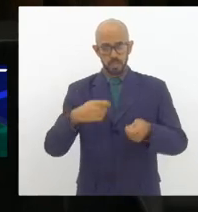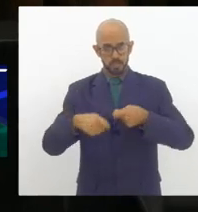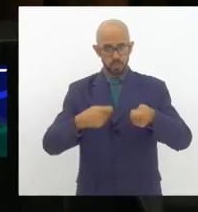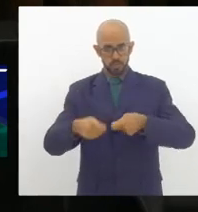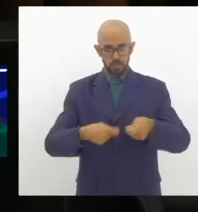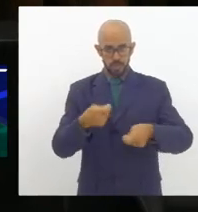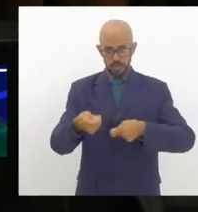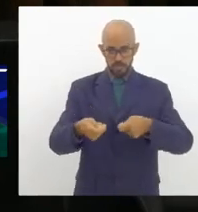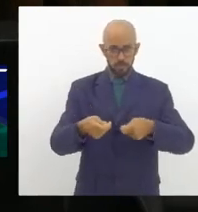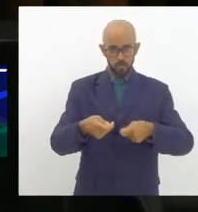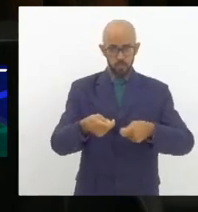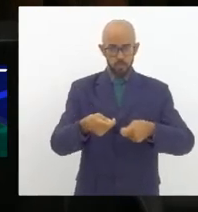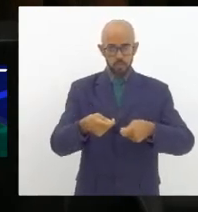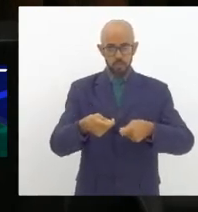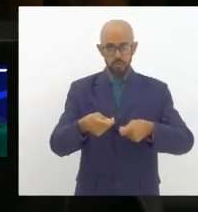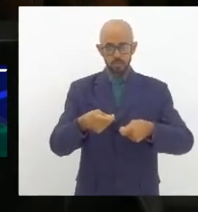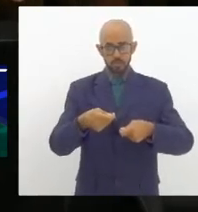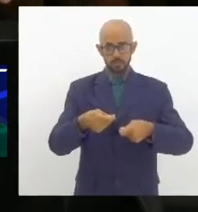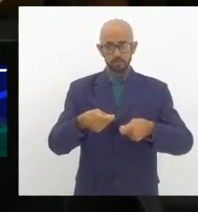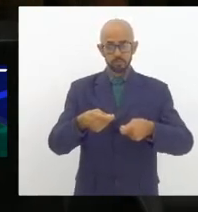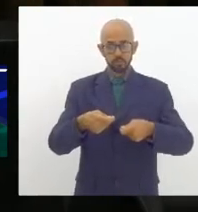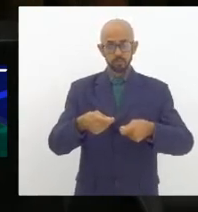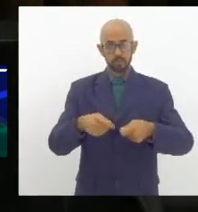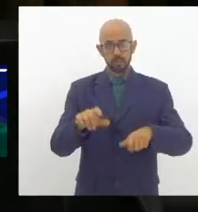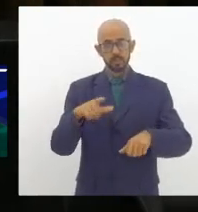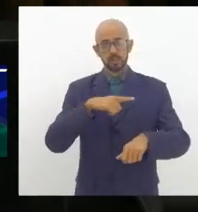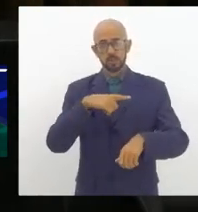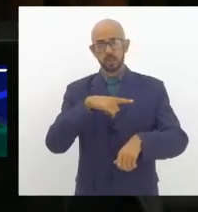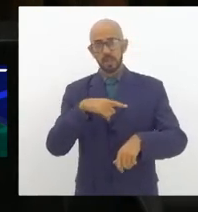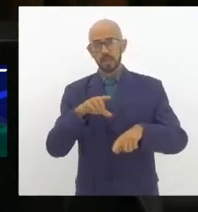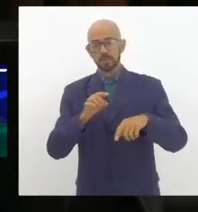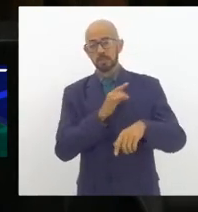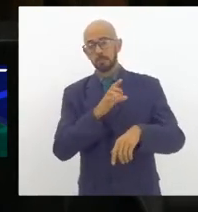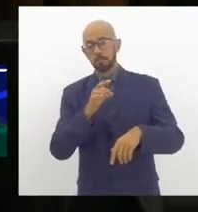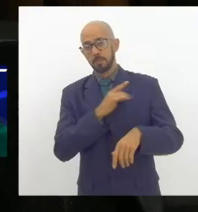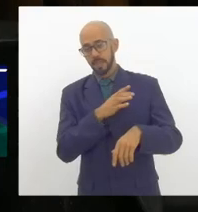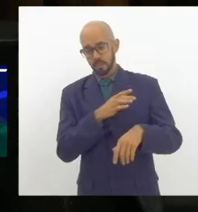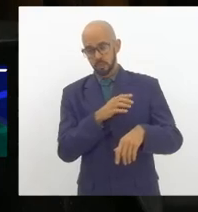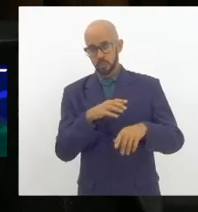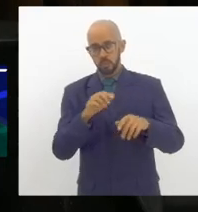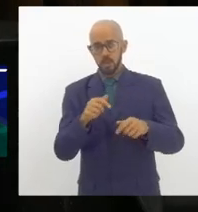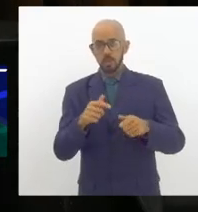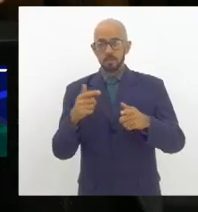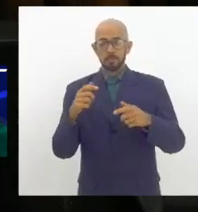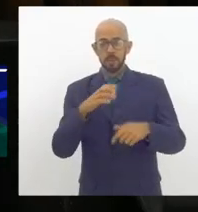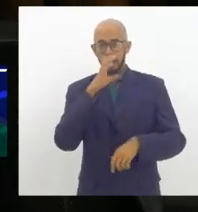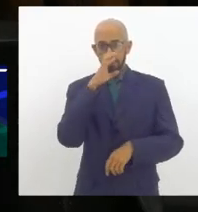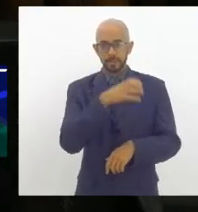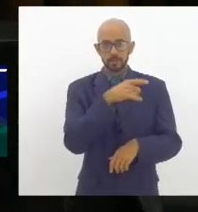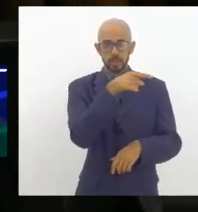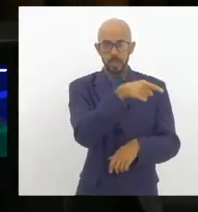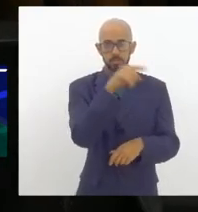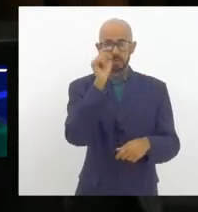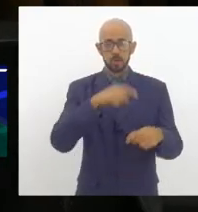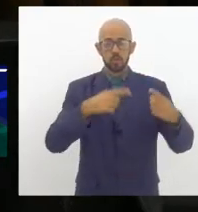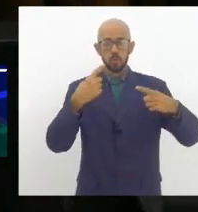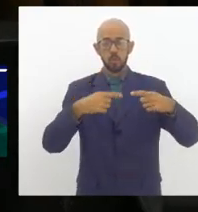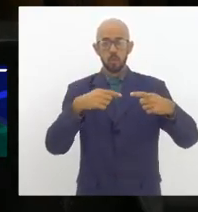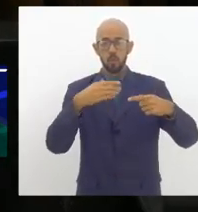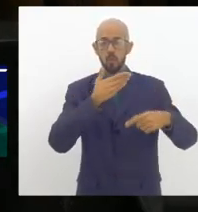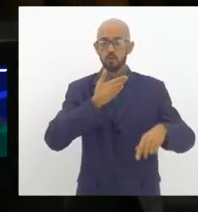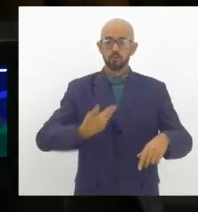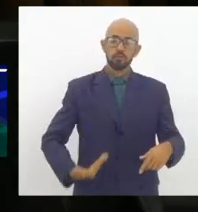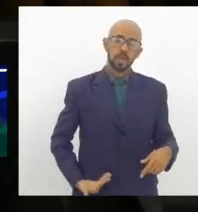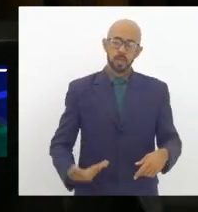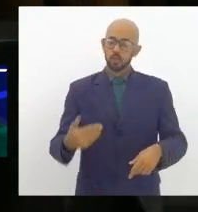essas pessoas vivam na forma de massa de manobra amedrontada ameaçar pelo governo corrupto corrupto